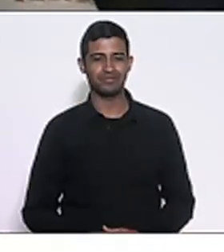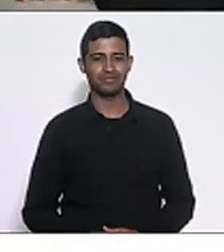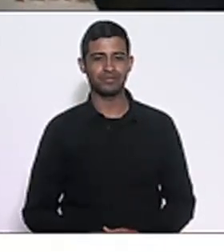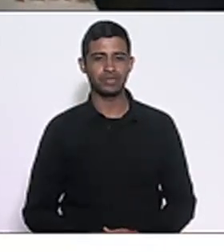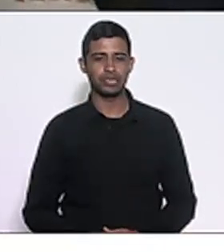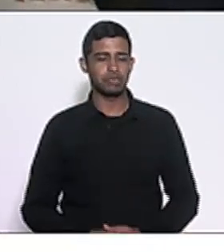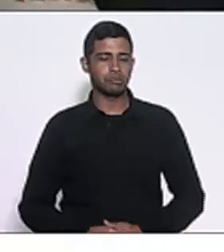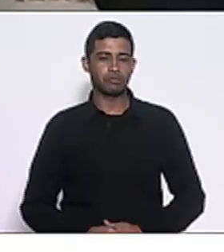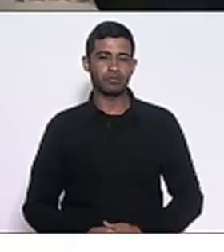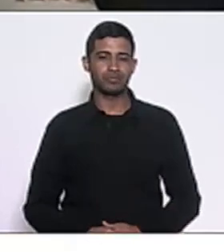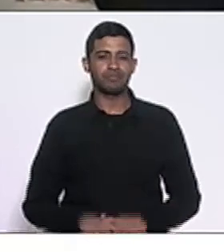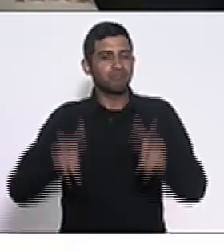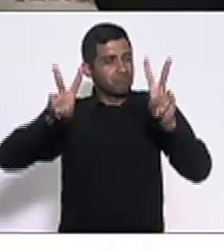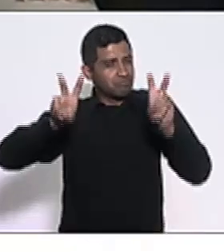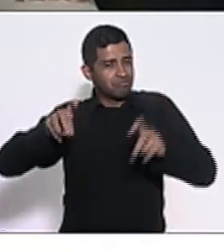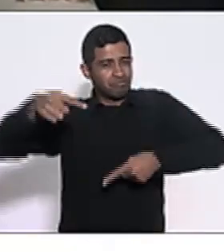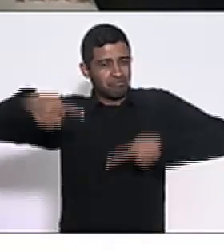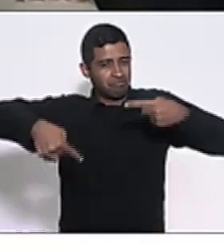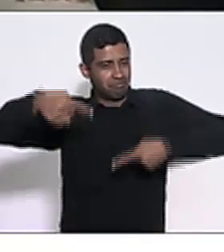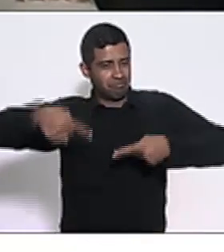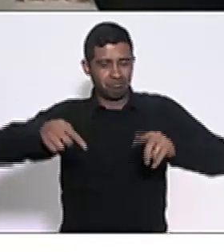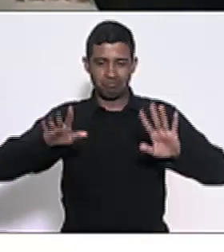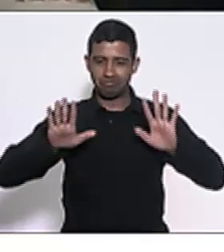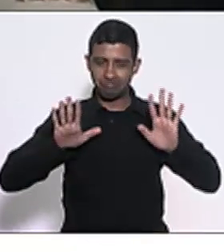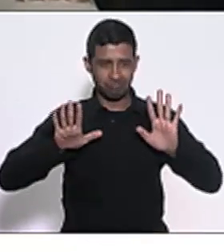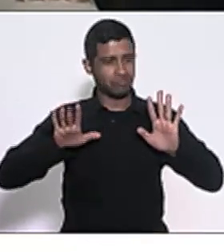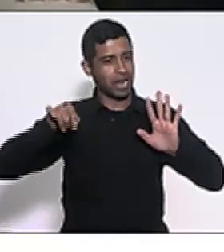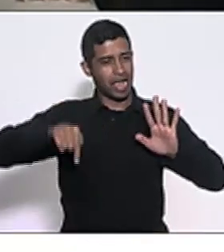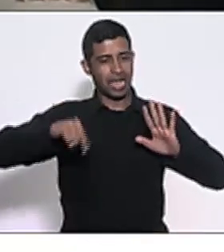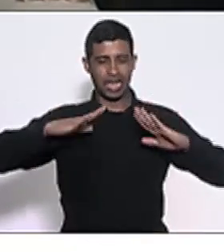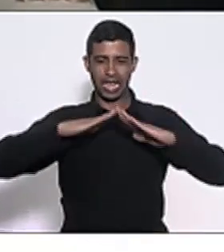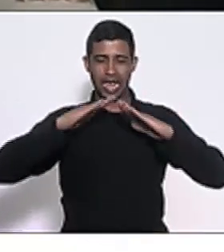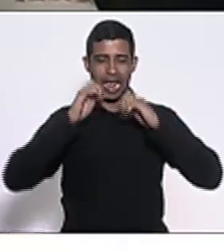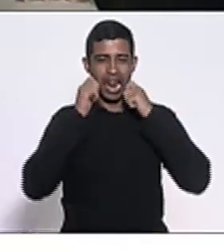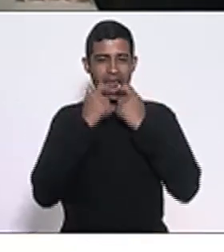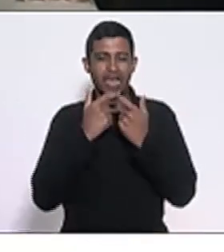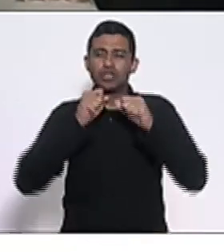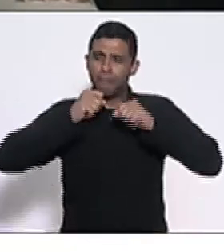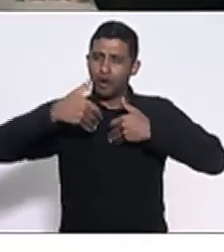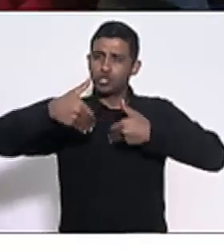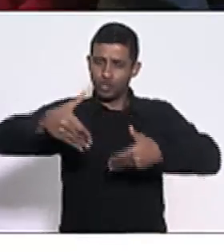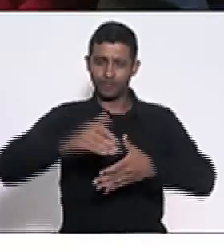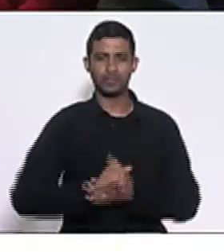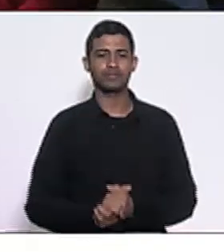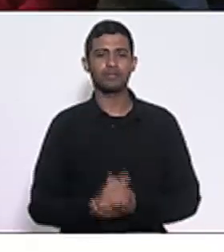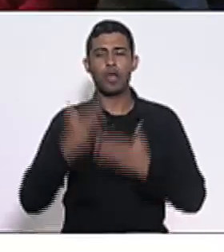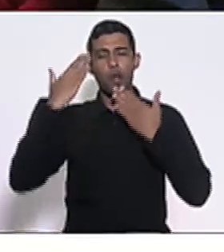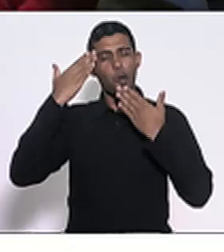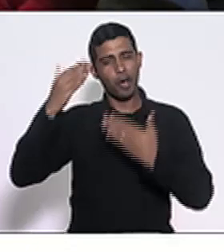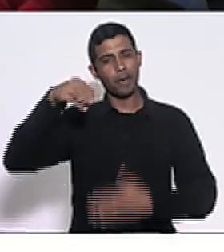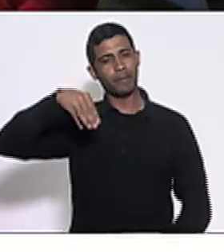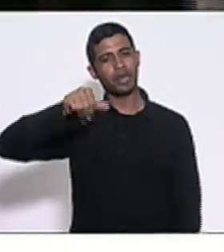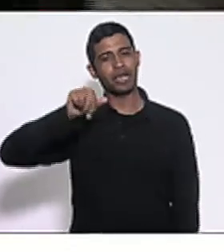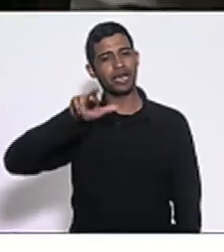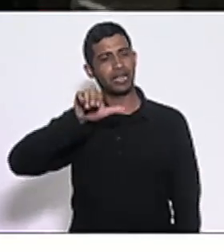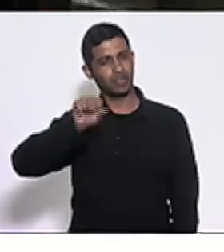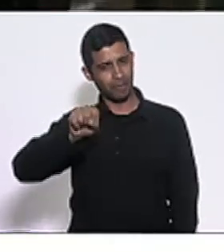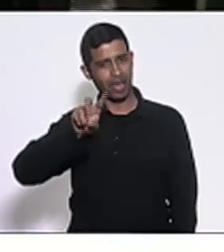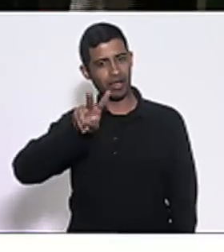discussão que a casa quiser nos chamar. Obrigado, Marcos